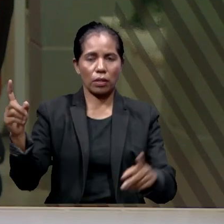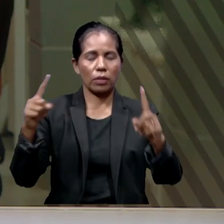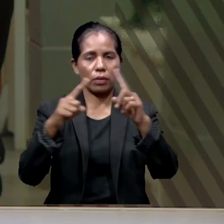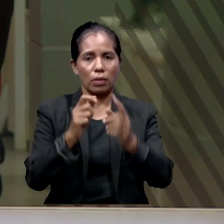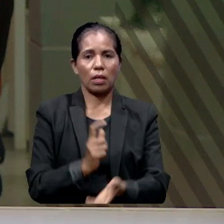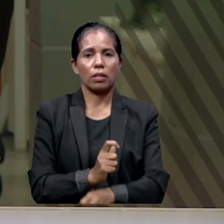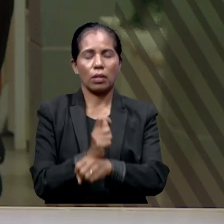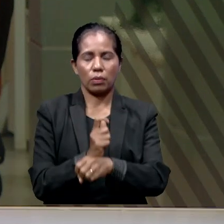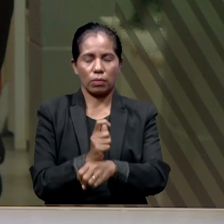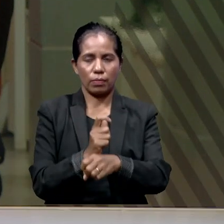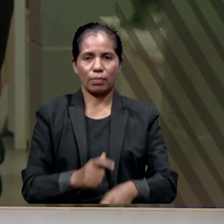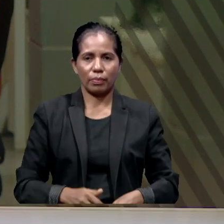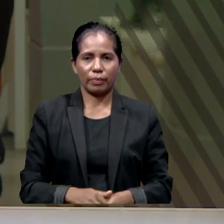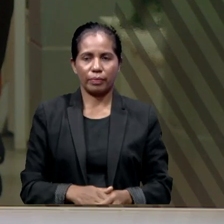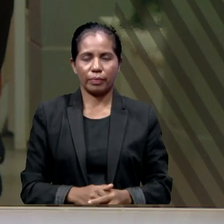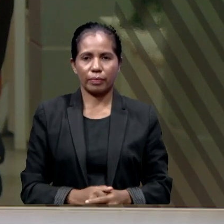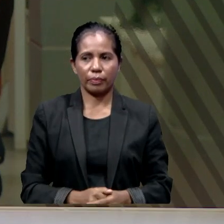Atauru.